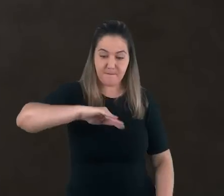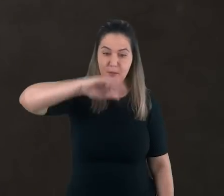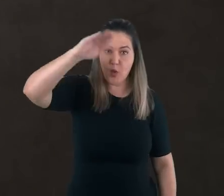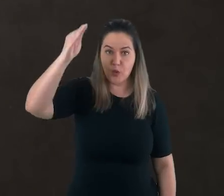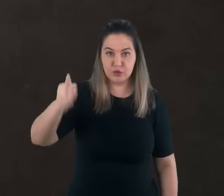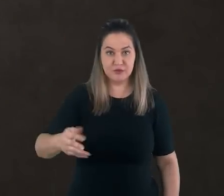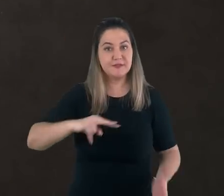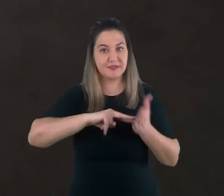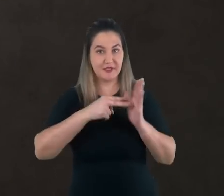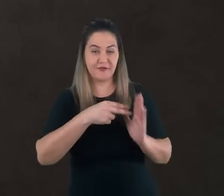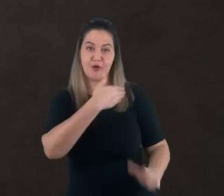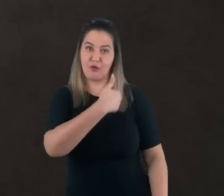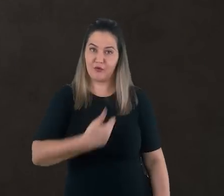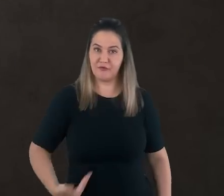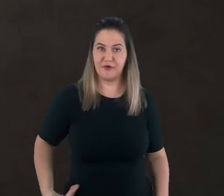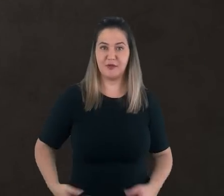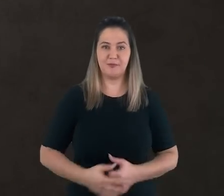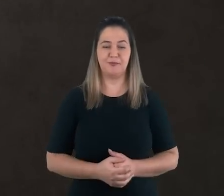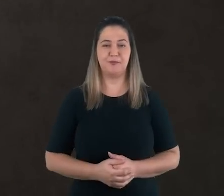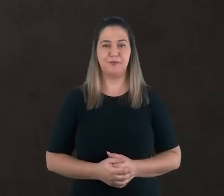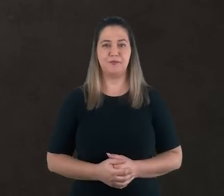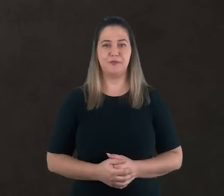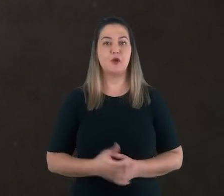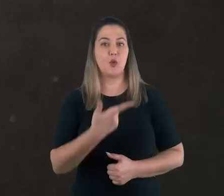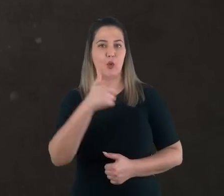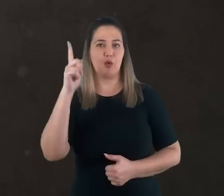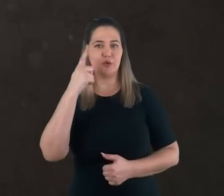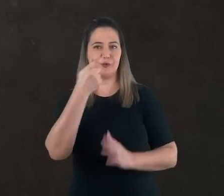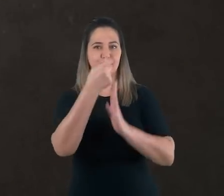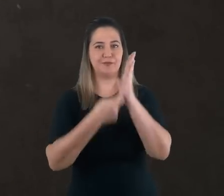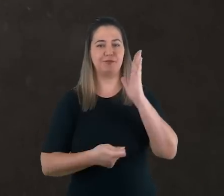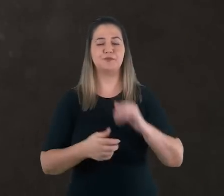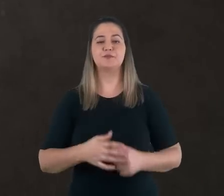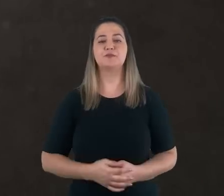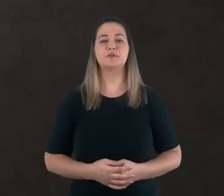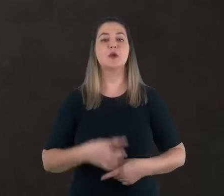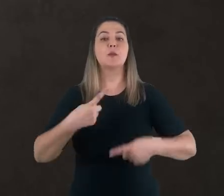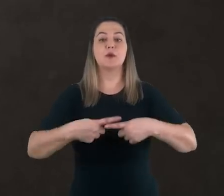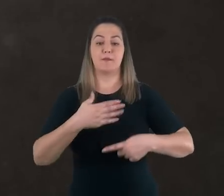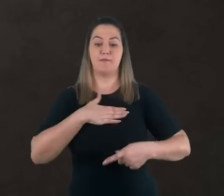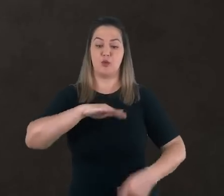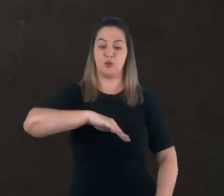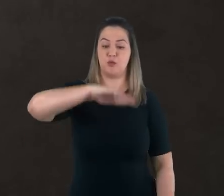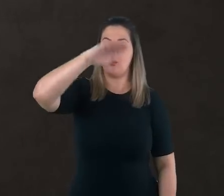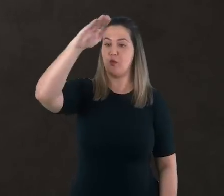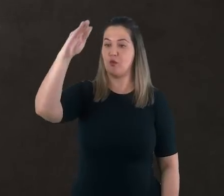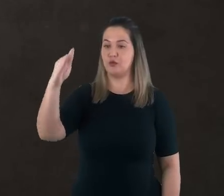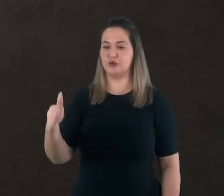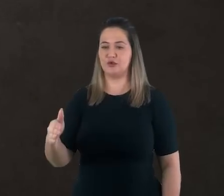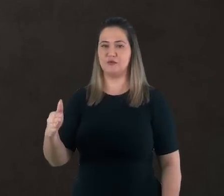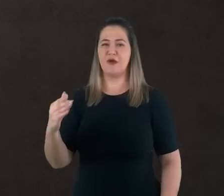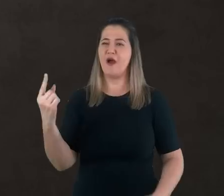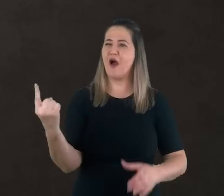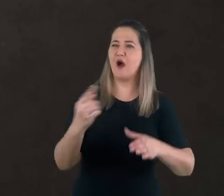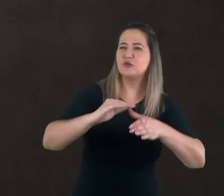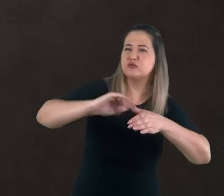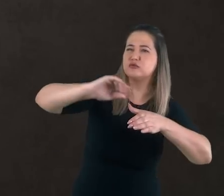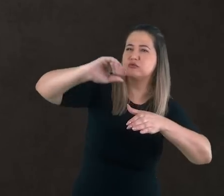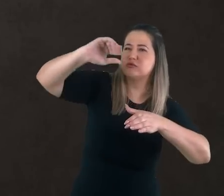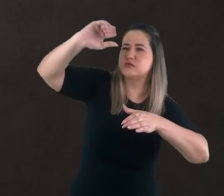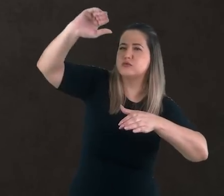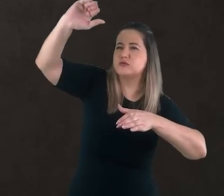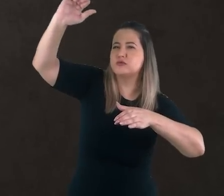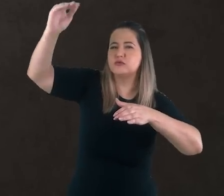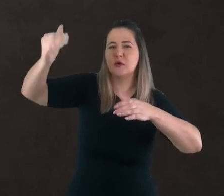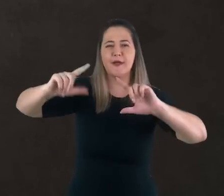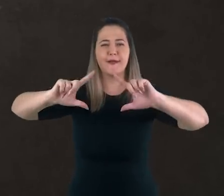passagem. Porque no meu santo monte, no monte alto de Israel, diz o Senhor Deus, ali me servirá toda a